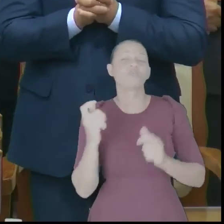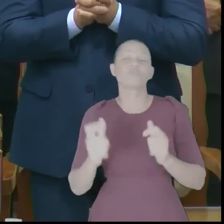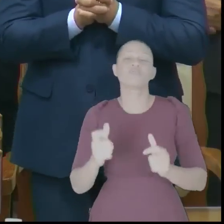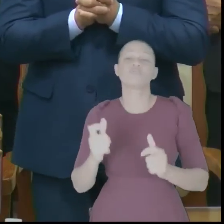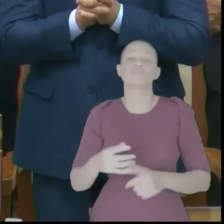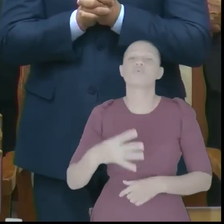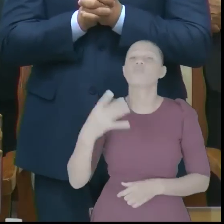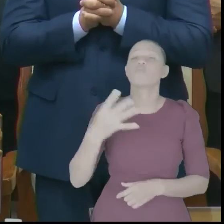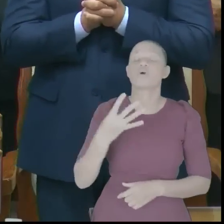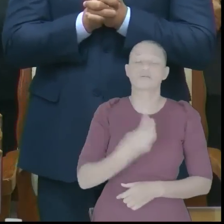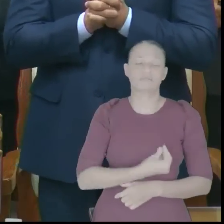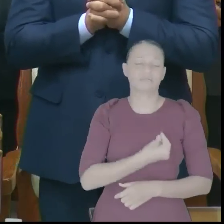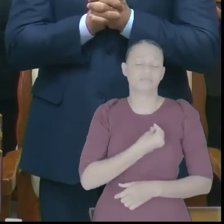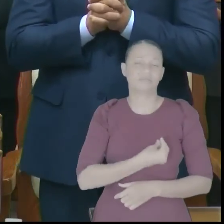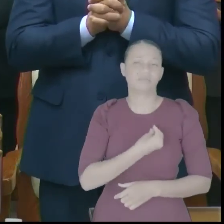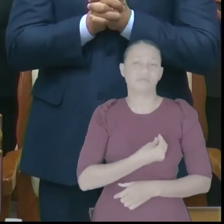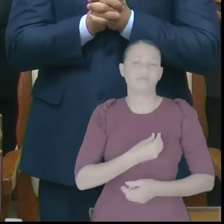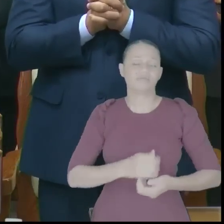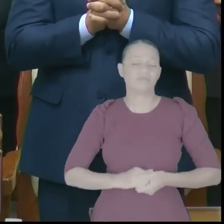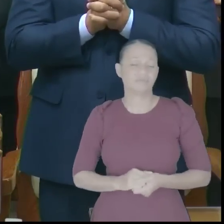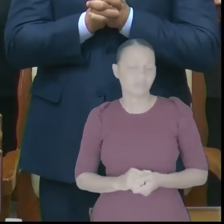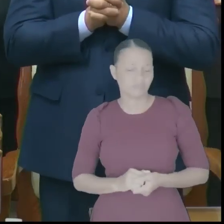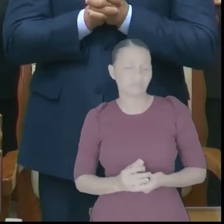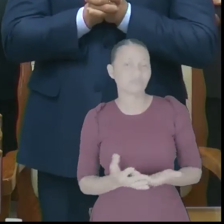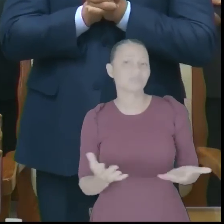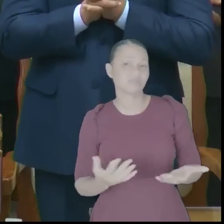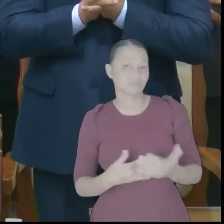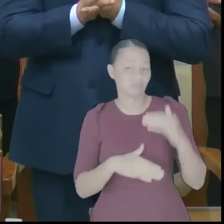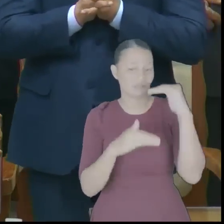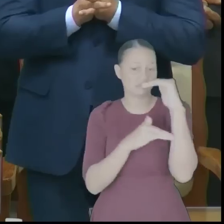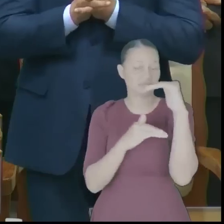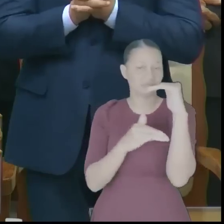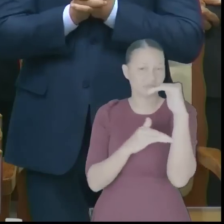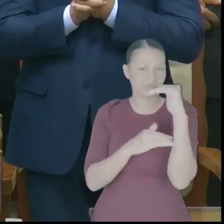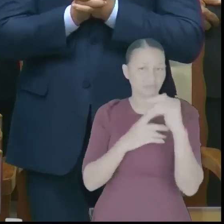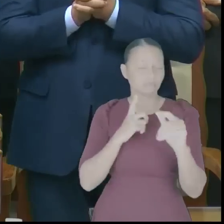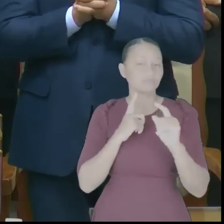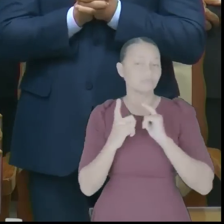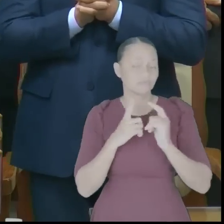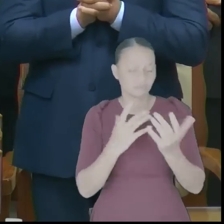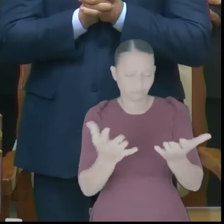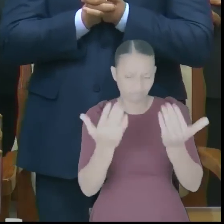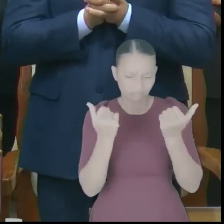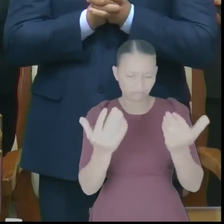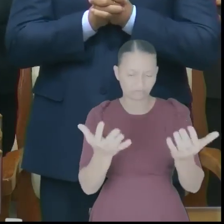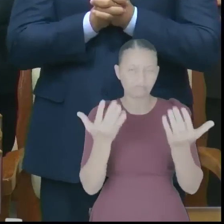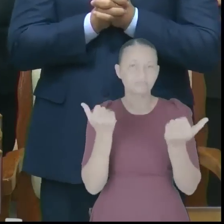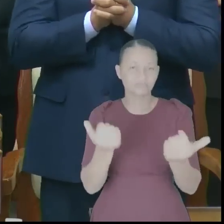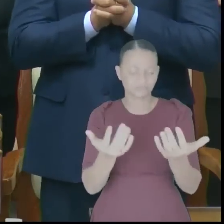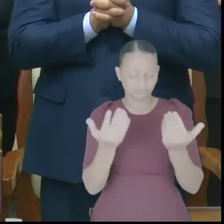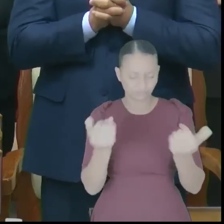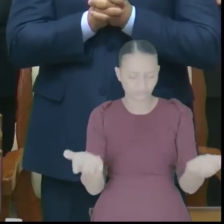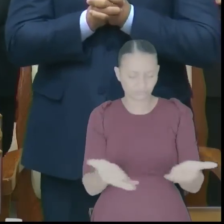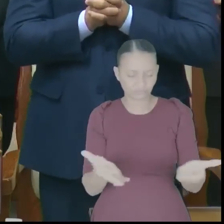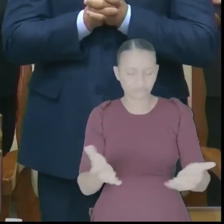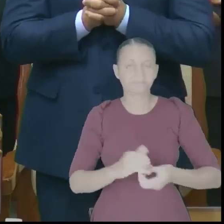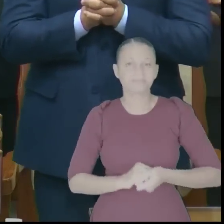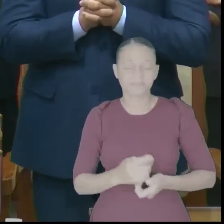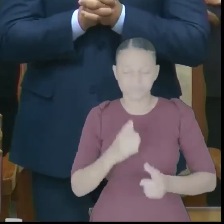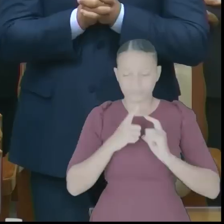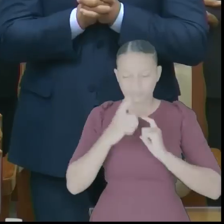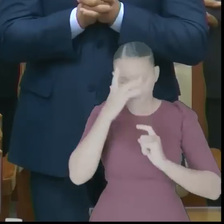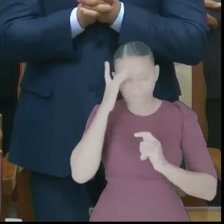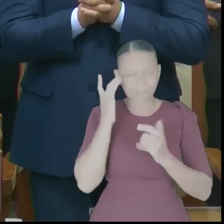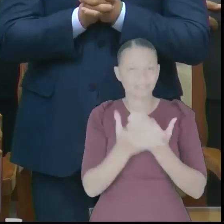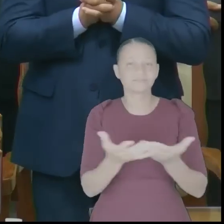vida? Aqui embaixo tem, na galeria, tem alguém? Venha a Cristo hoje. Tem alguém?